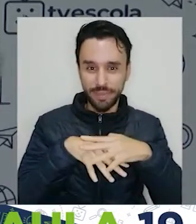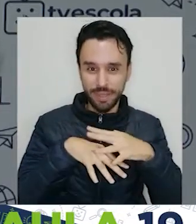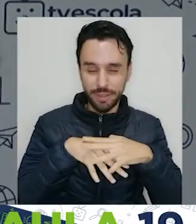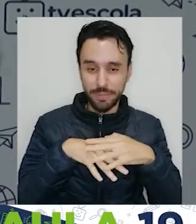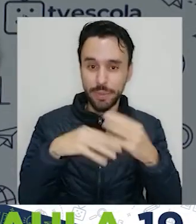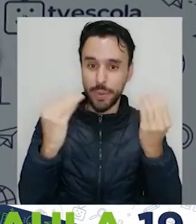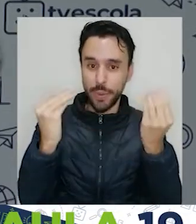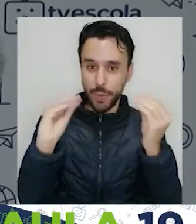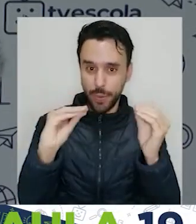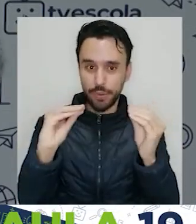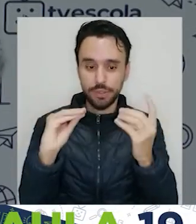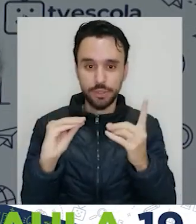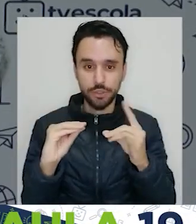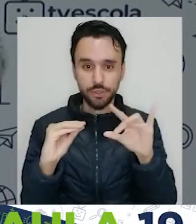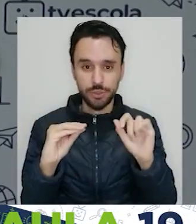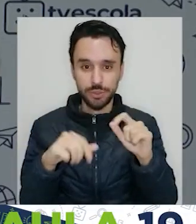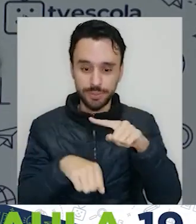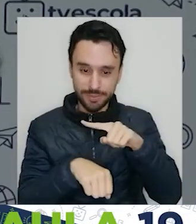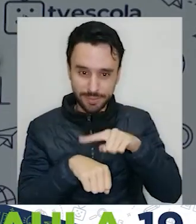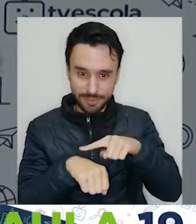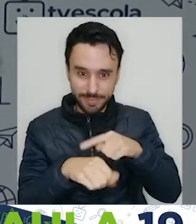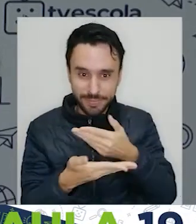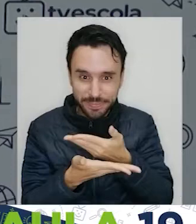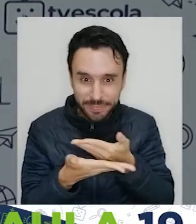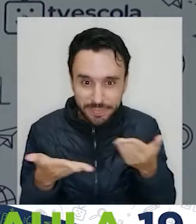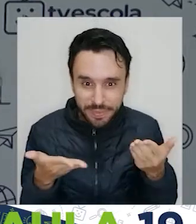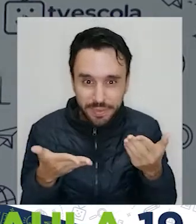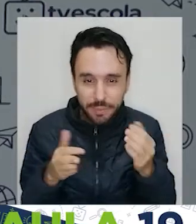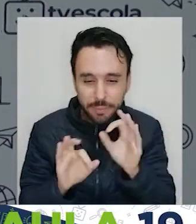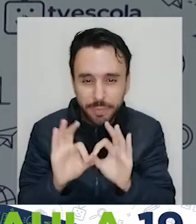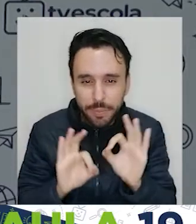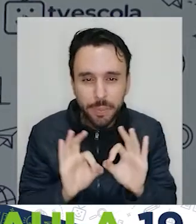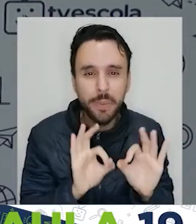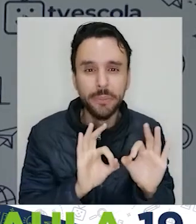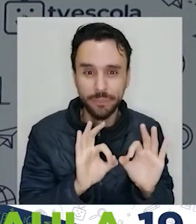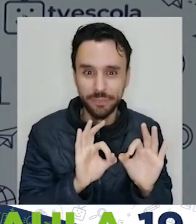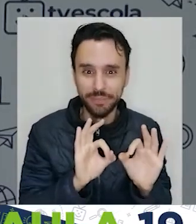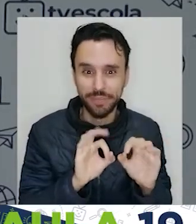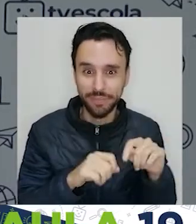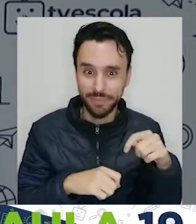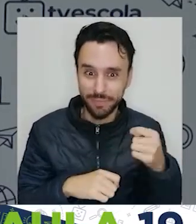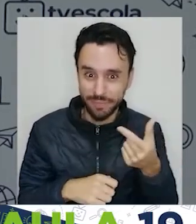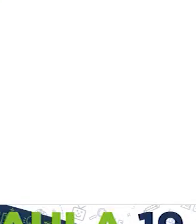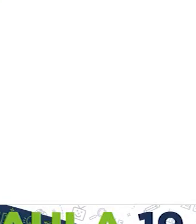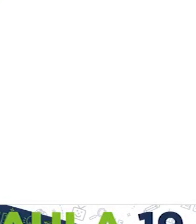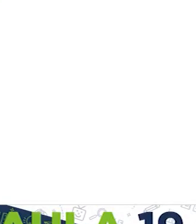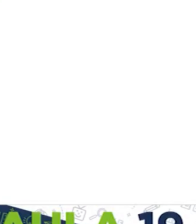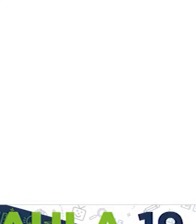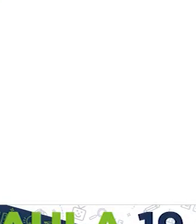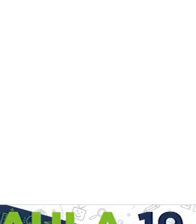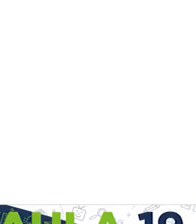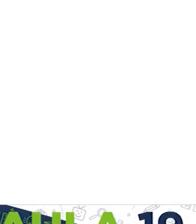A professora Márcia vai dar um tempo para vocês se organizarem e daqui a pouco nós voltamos.